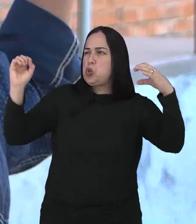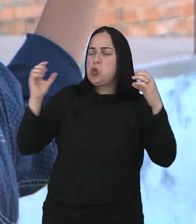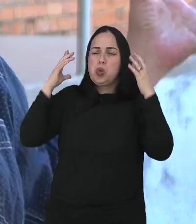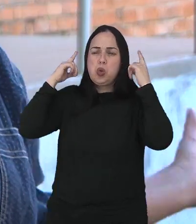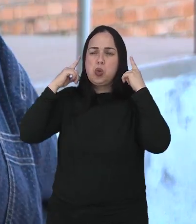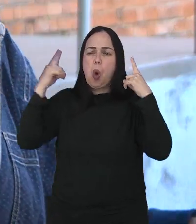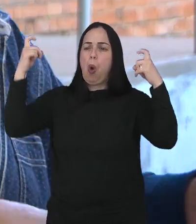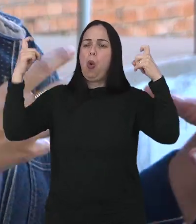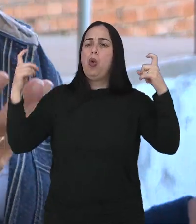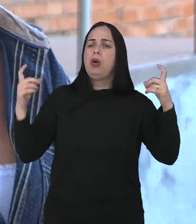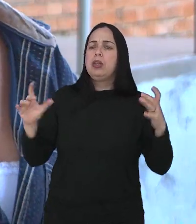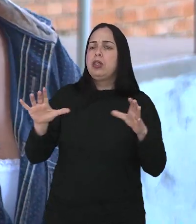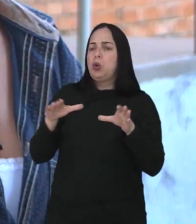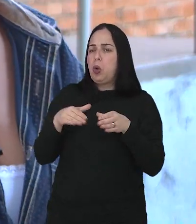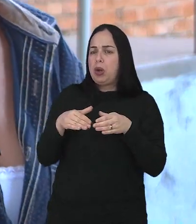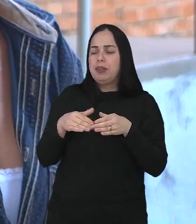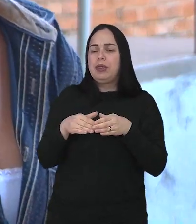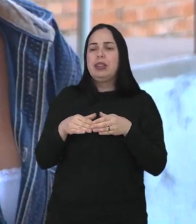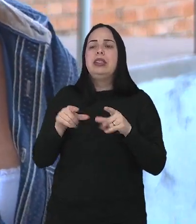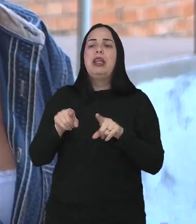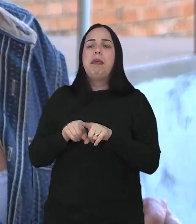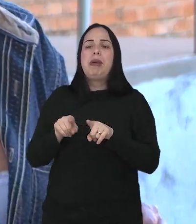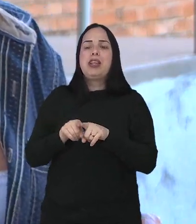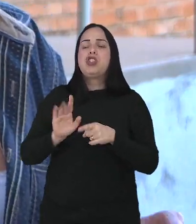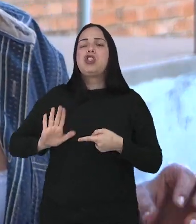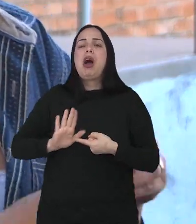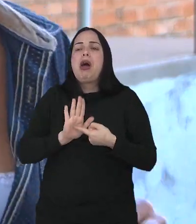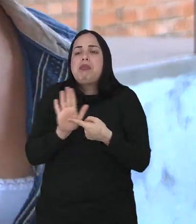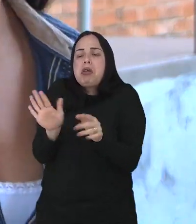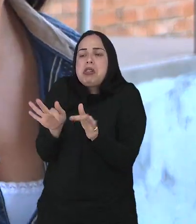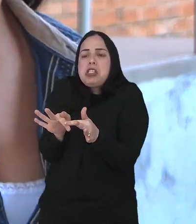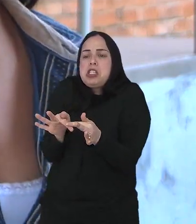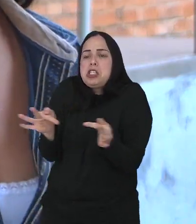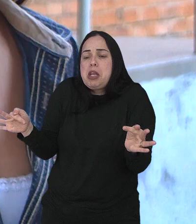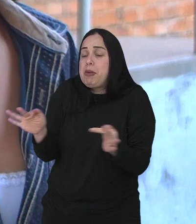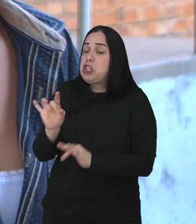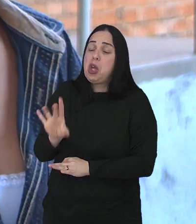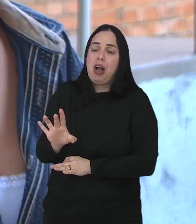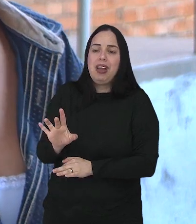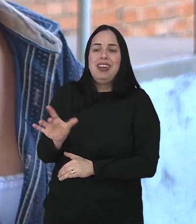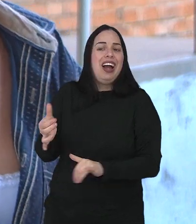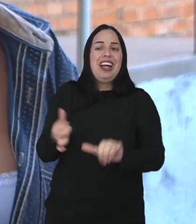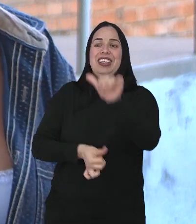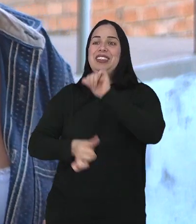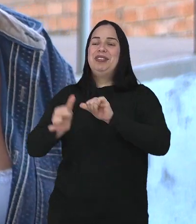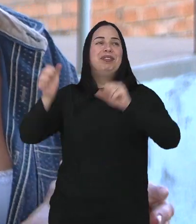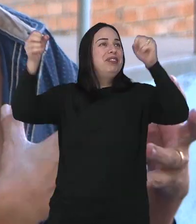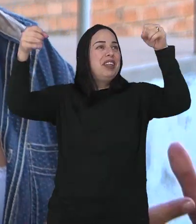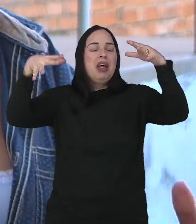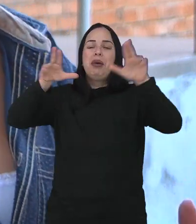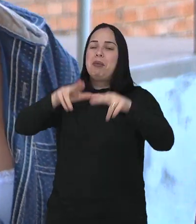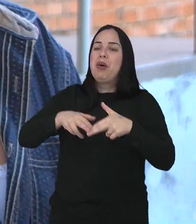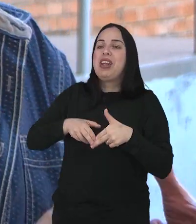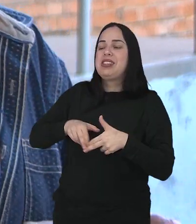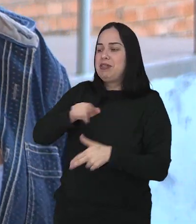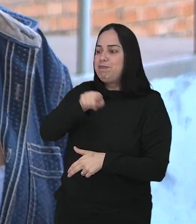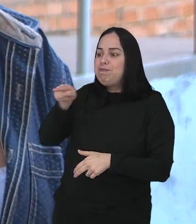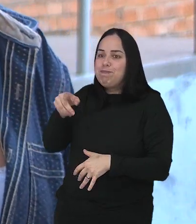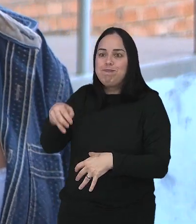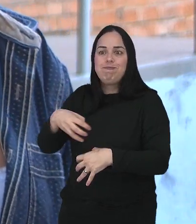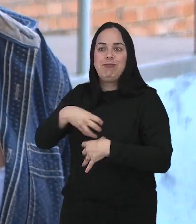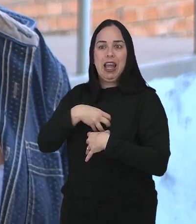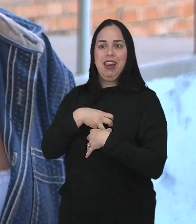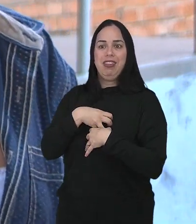som, iluminação, banda. Tinham feito só apresentações intimistas, então é muito emocionante ver como elas